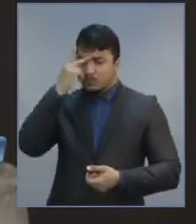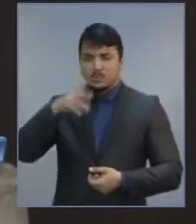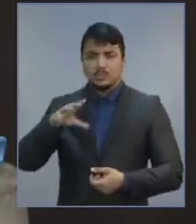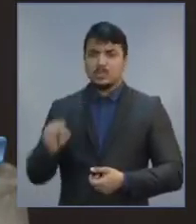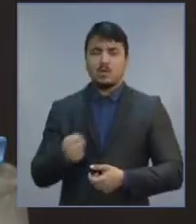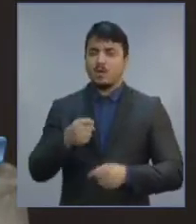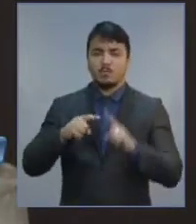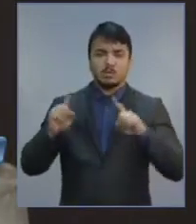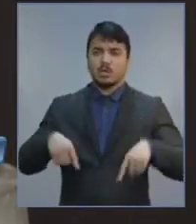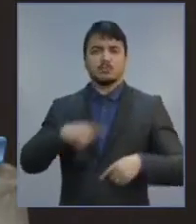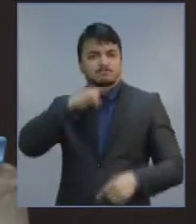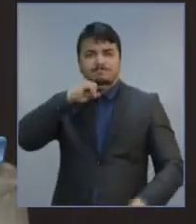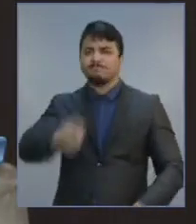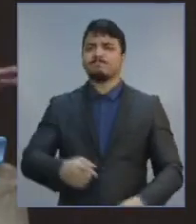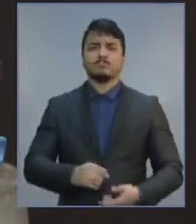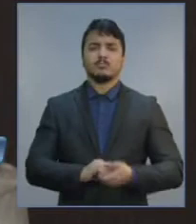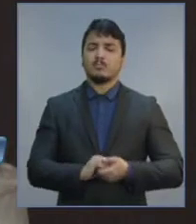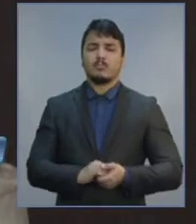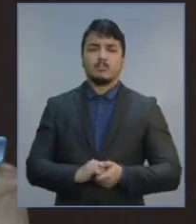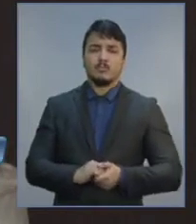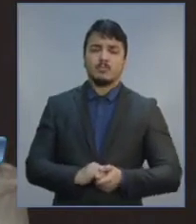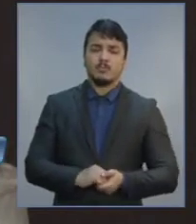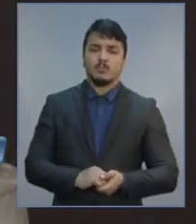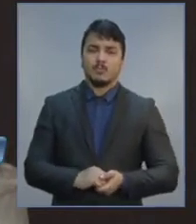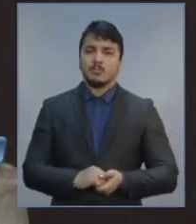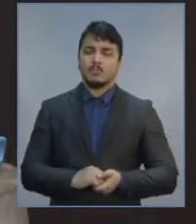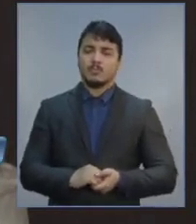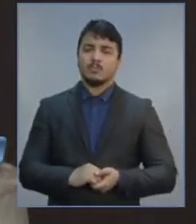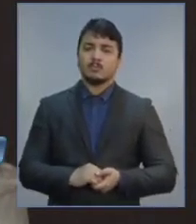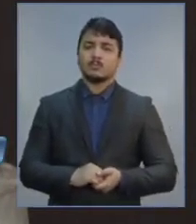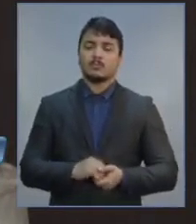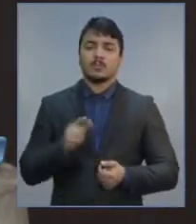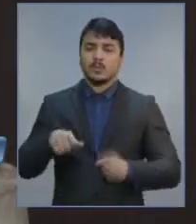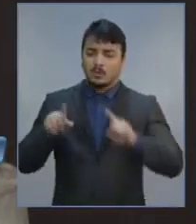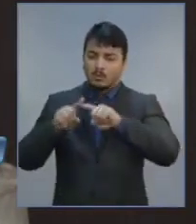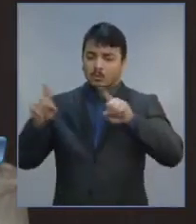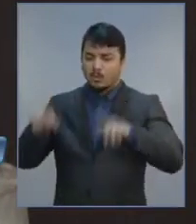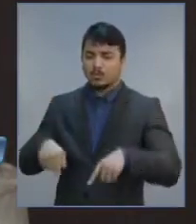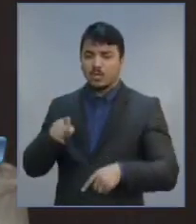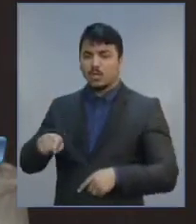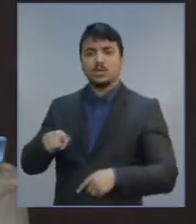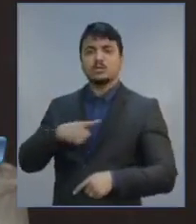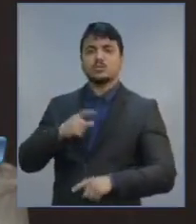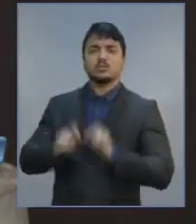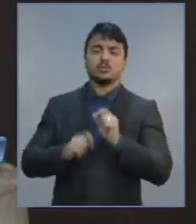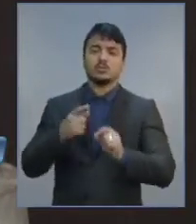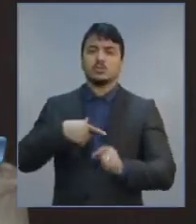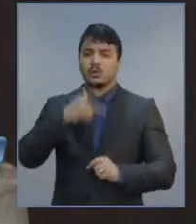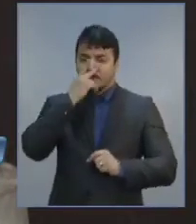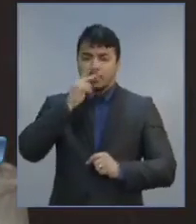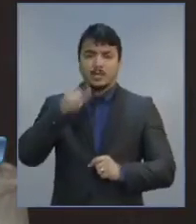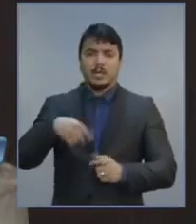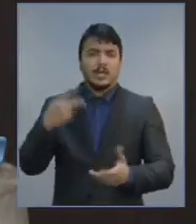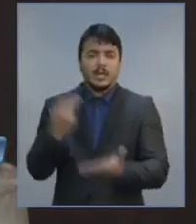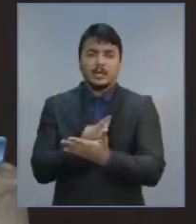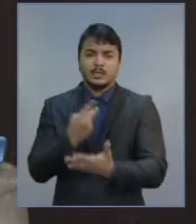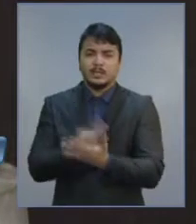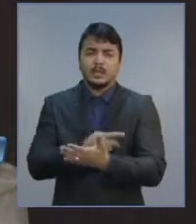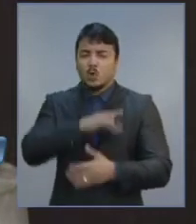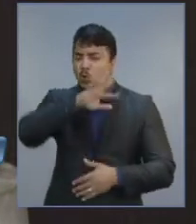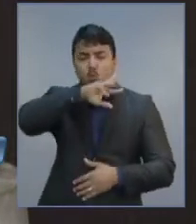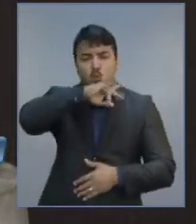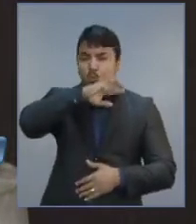projeto. Não há como salvar esse projeto. Esse projeto, ele é de origem